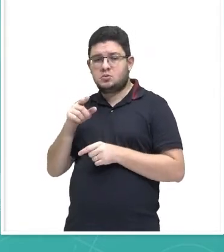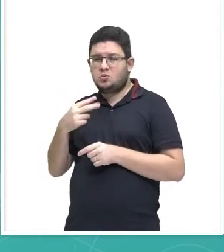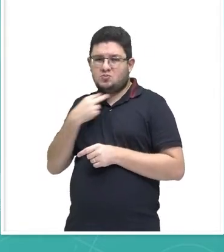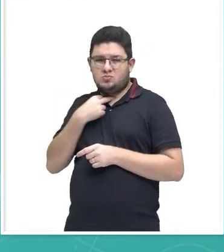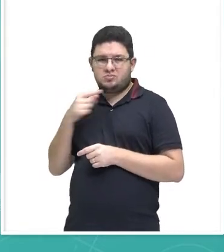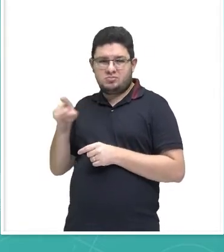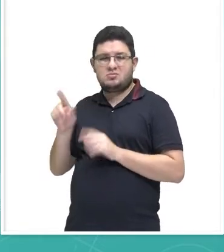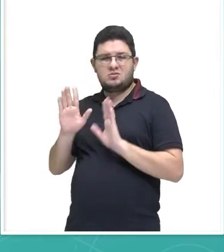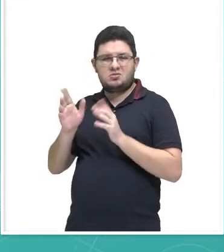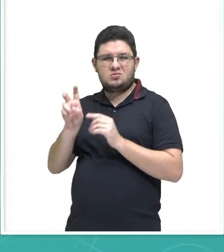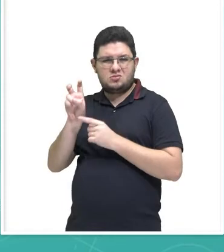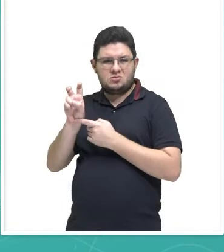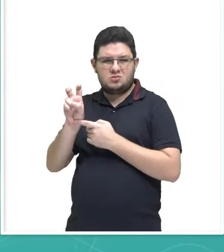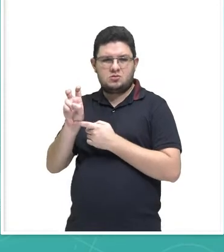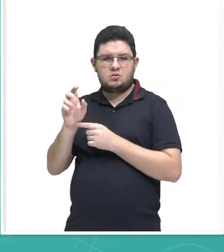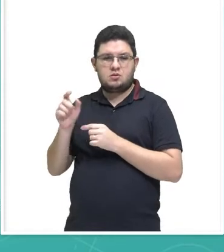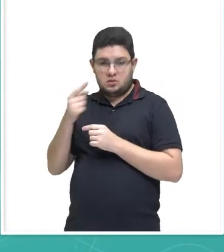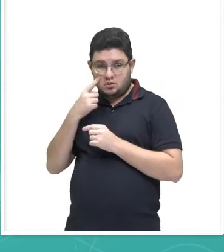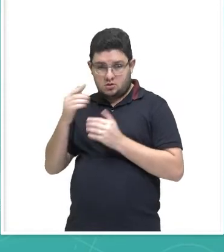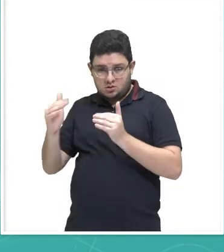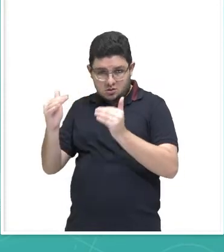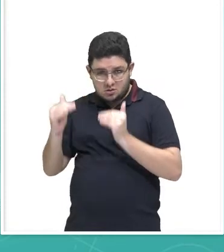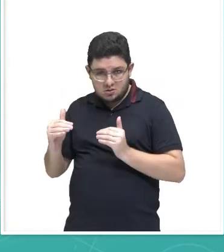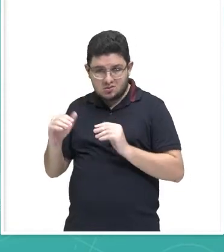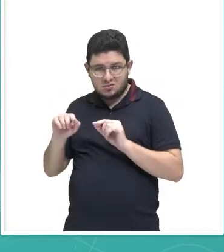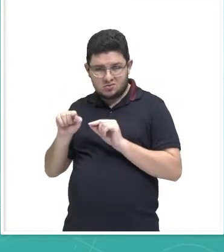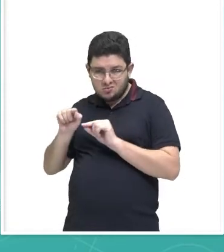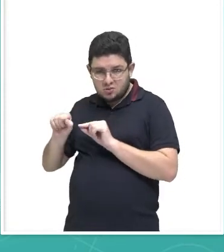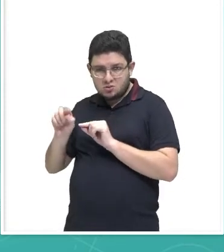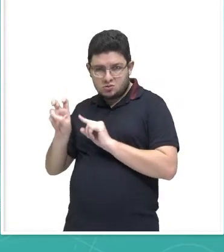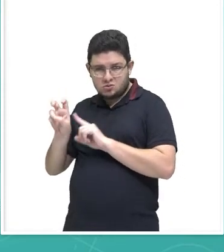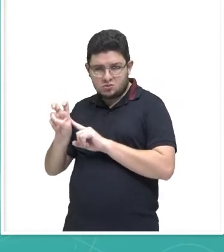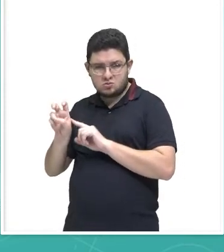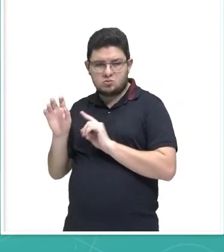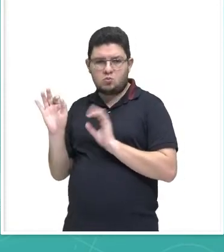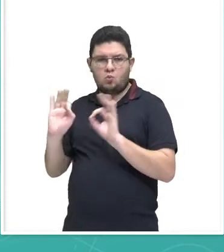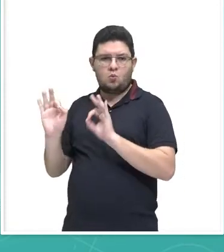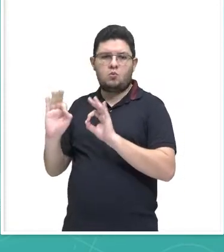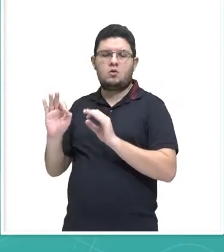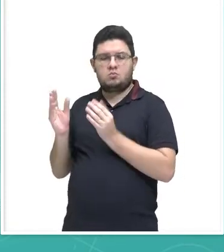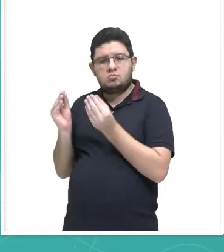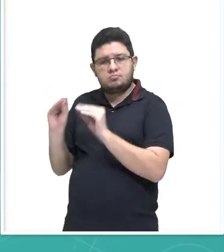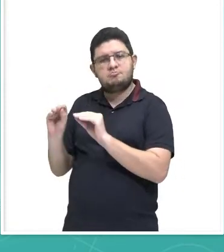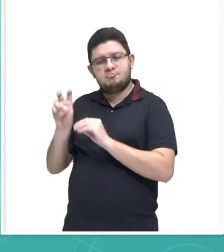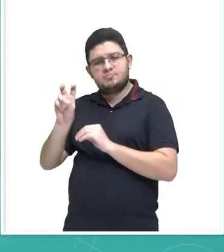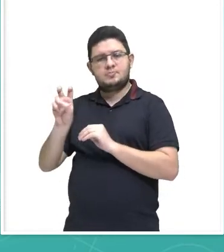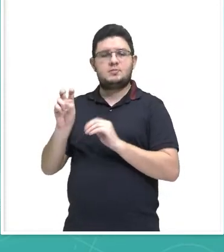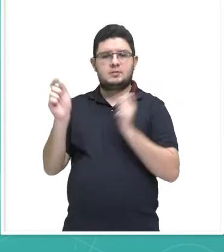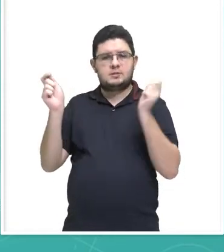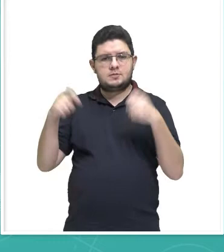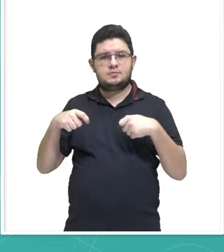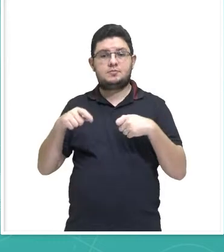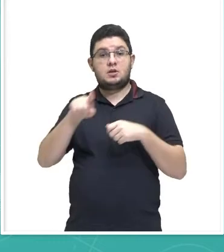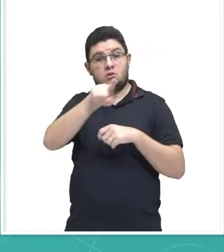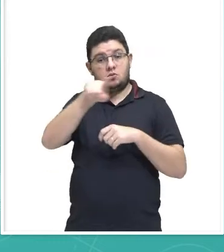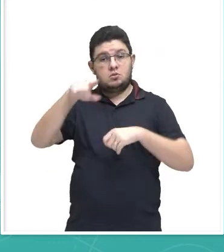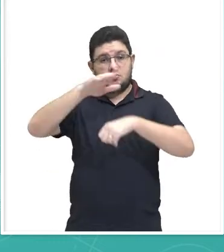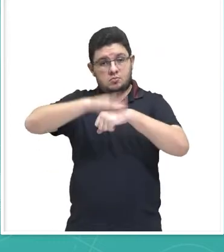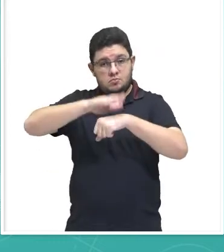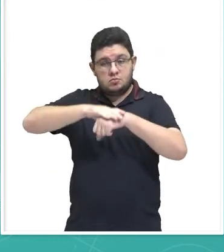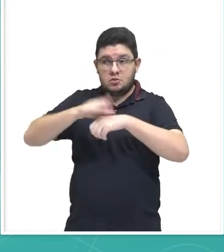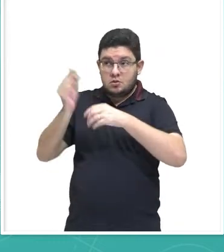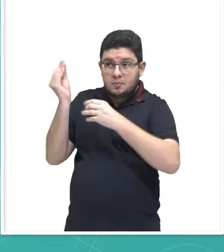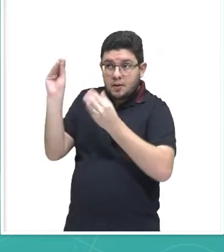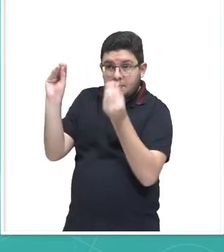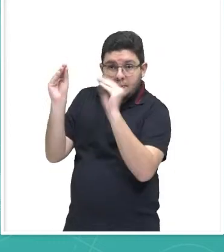Aqui não tem o 5, então dá para pôr aqui o 5. E assim por diante, vocês vão preenchendo até